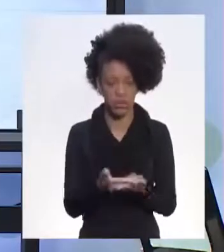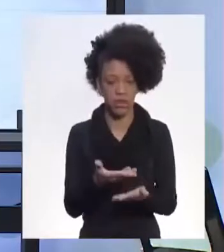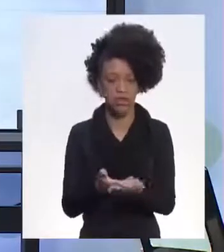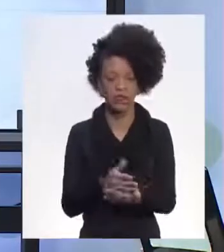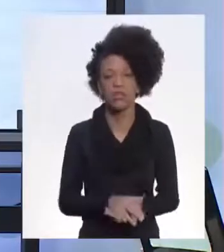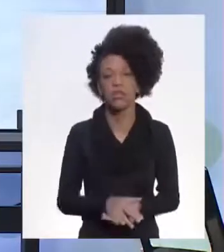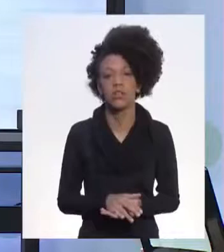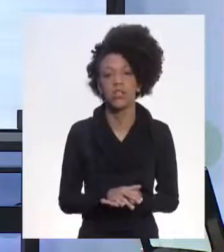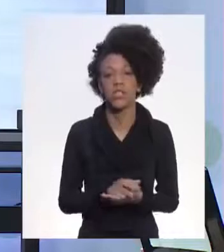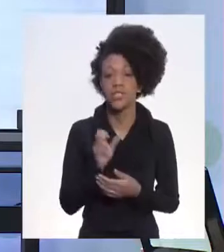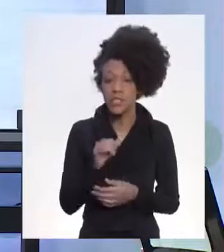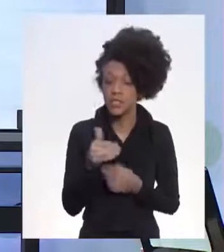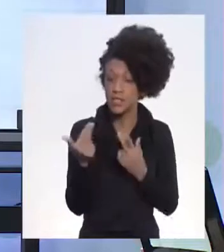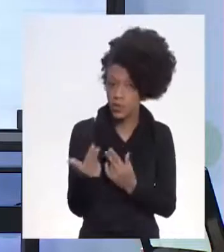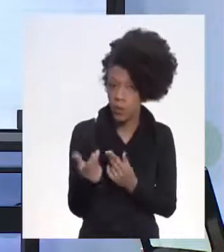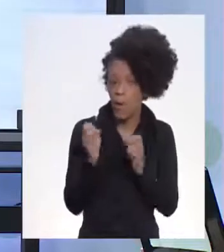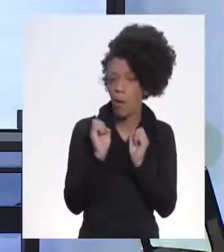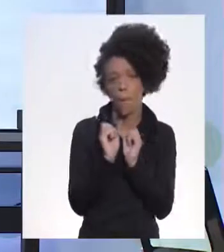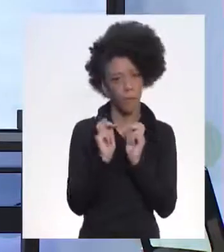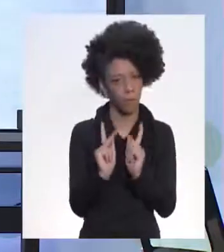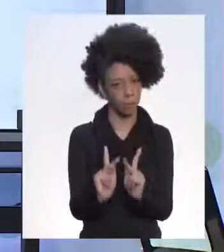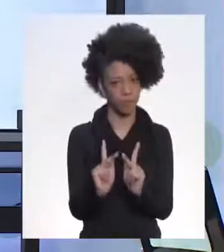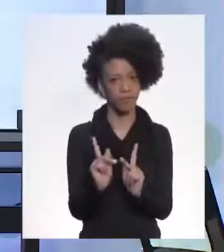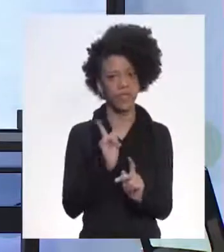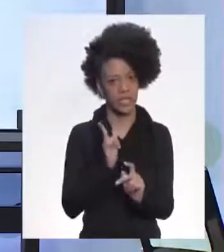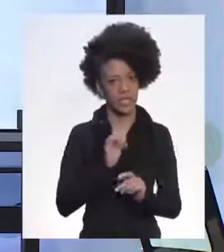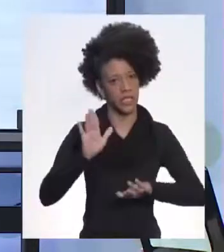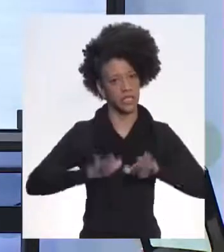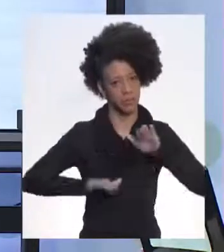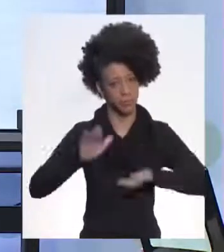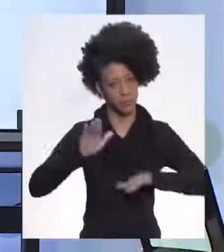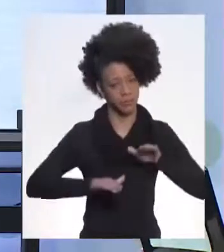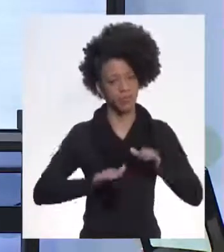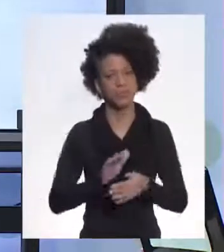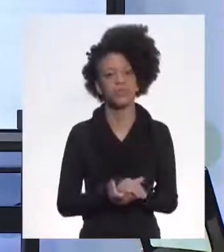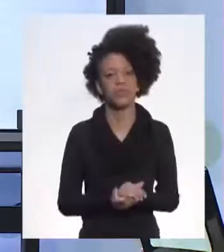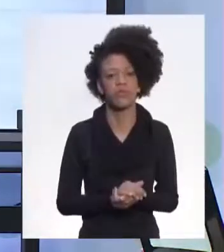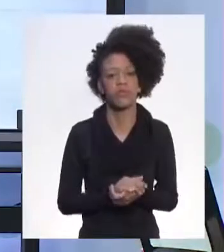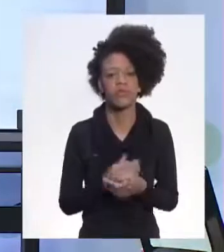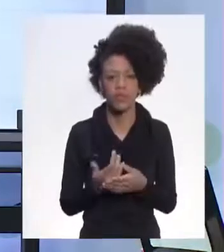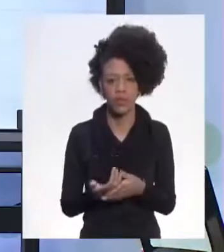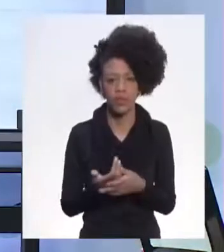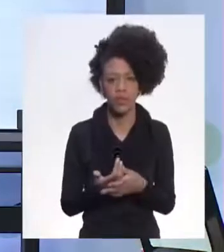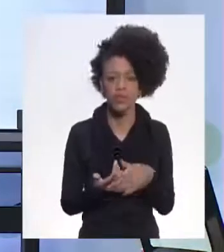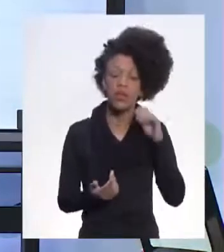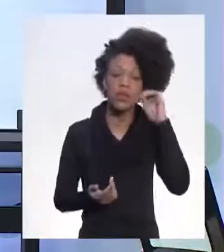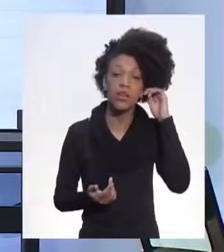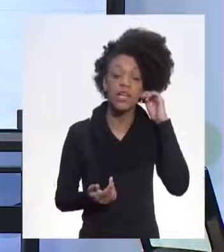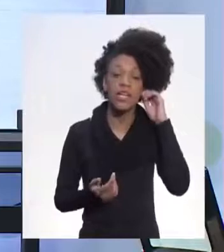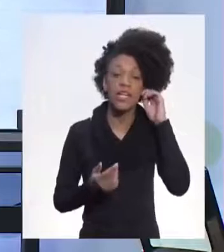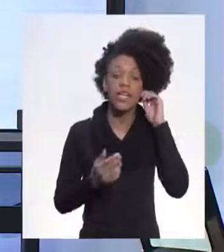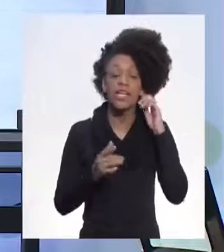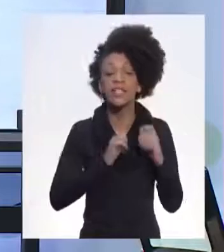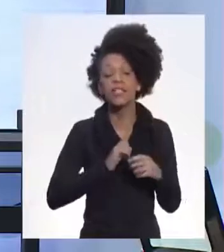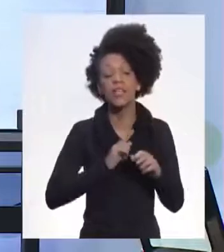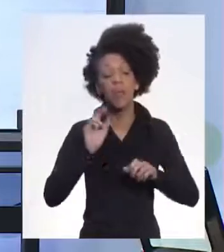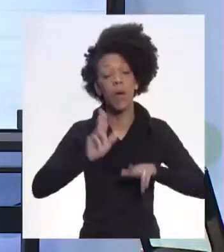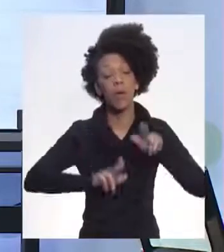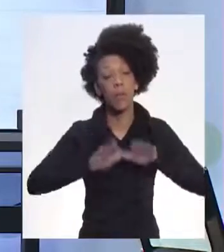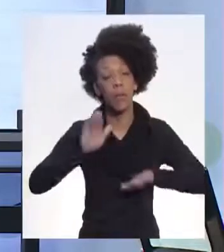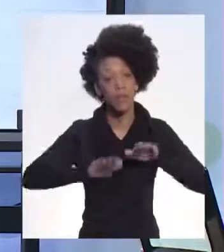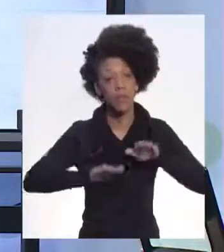for igual ali, beleza. Existe proporcionalidade. Já vou dar até uma definição para vocês. Existe uma